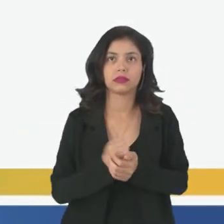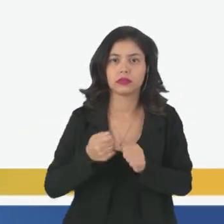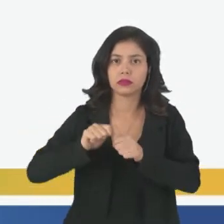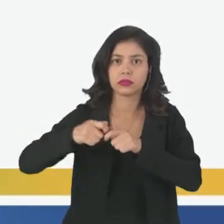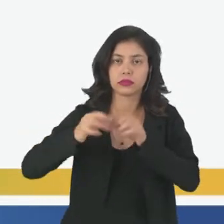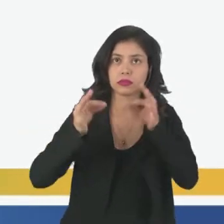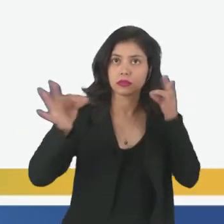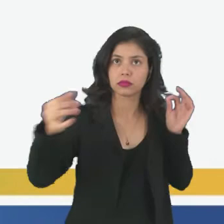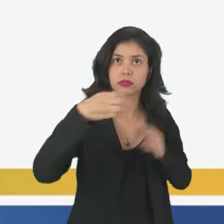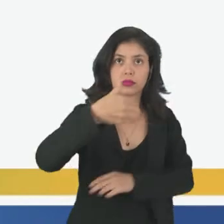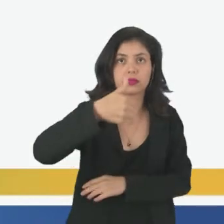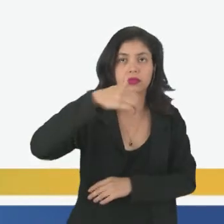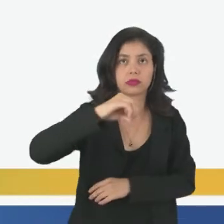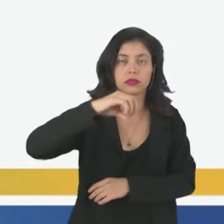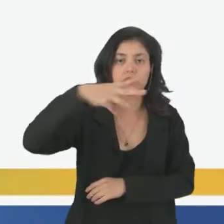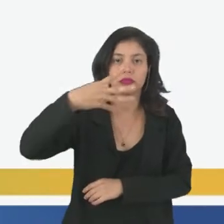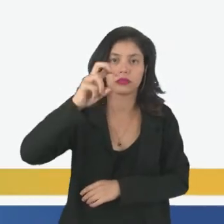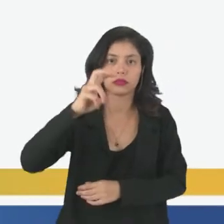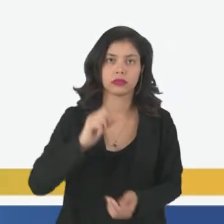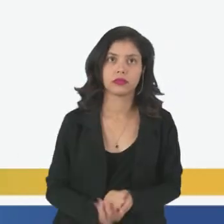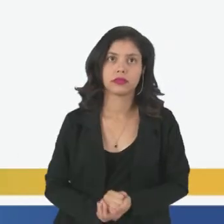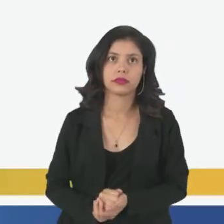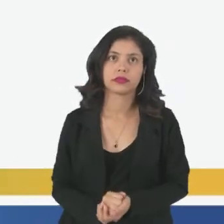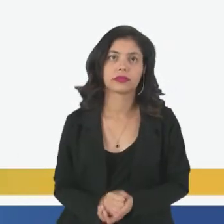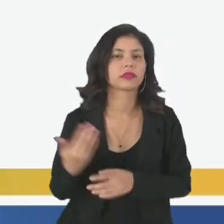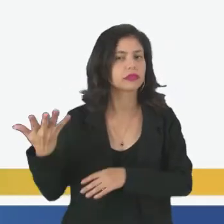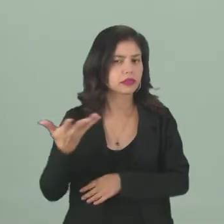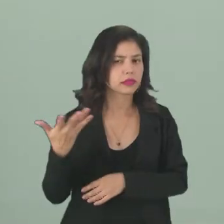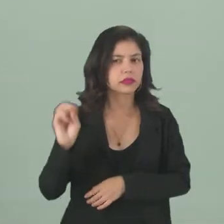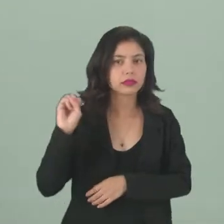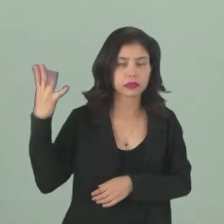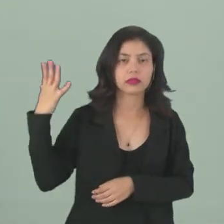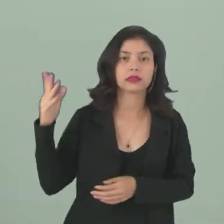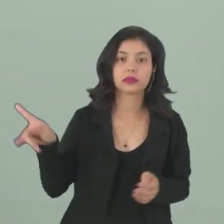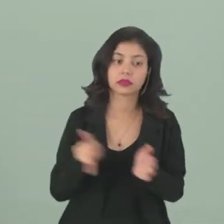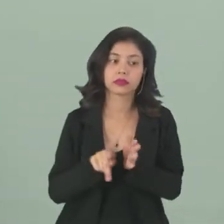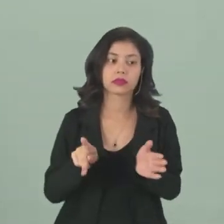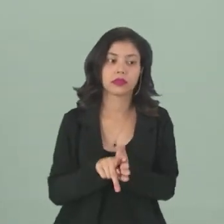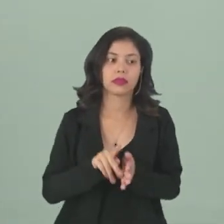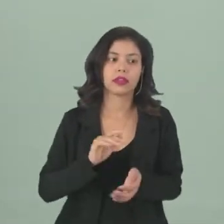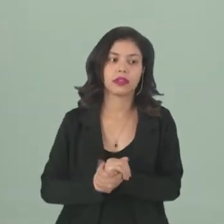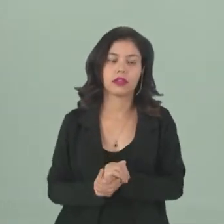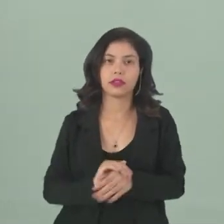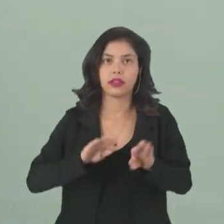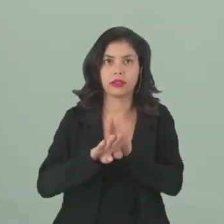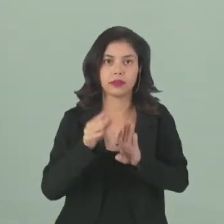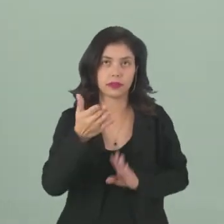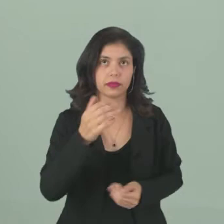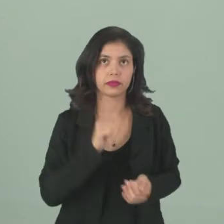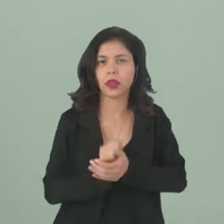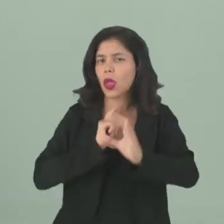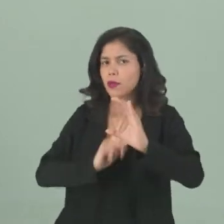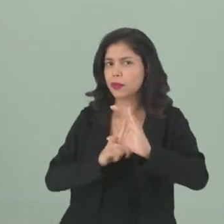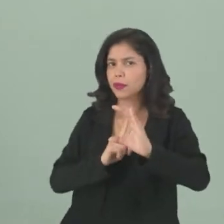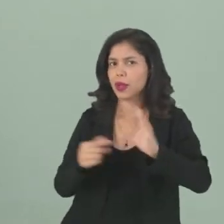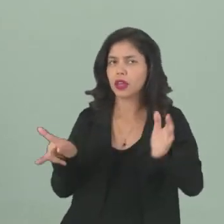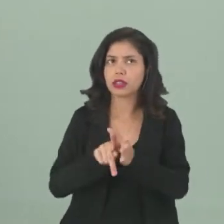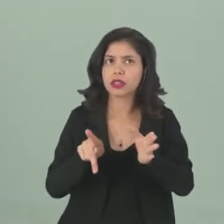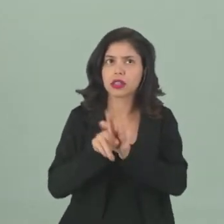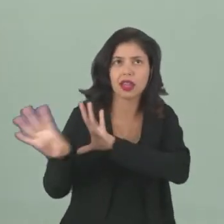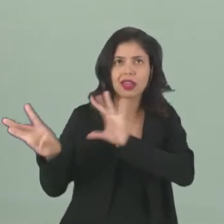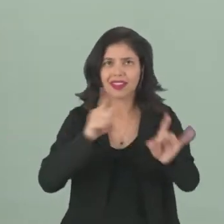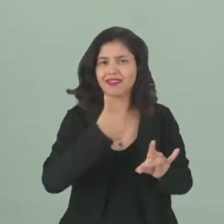se estendeu até 1945. Basicamente aconteceu o seguinte, houve lá a Revolução Constitucionalista,